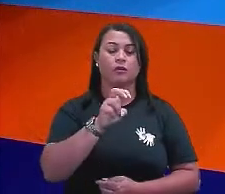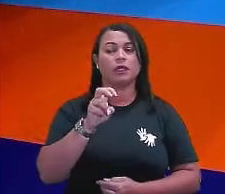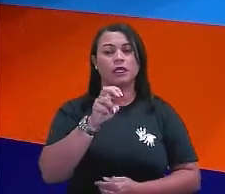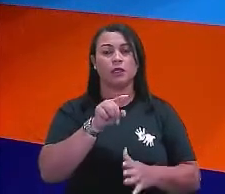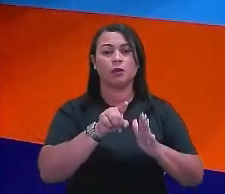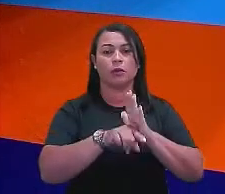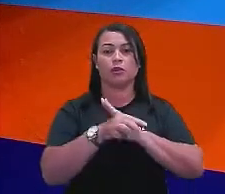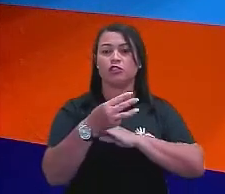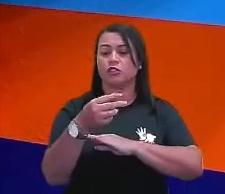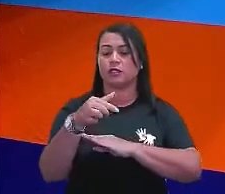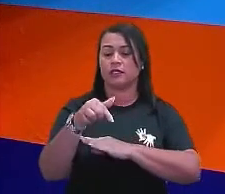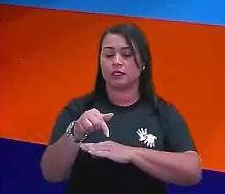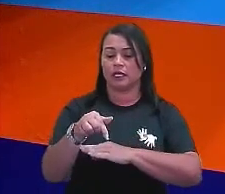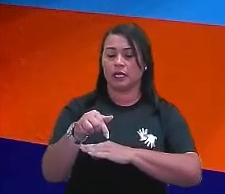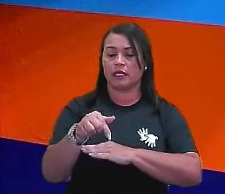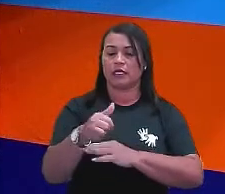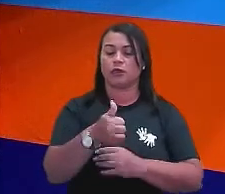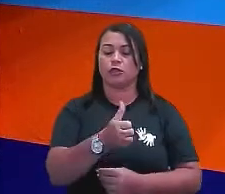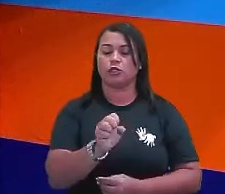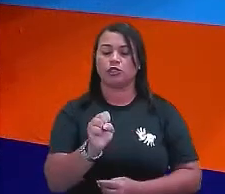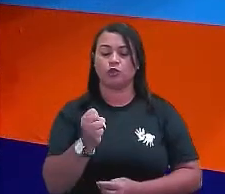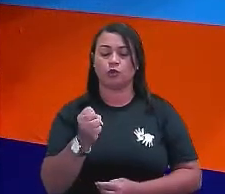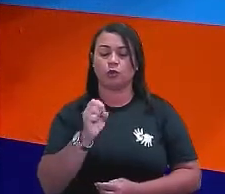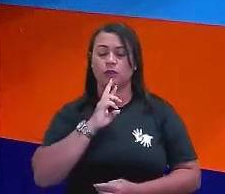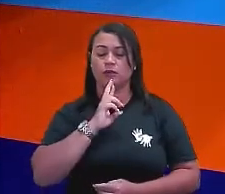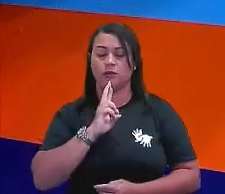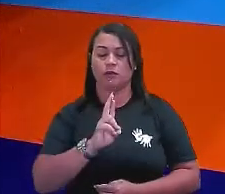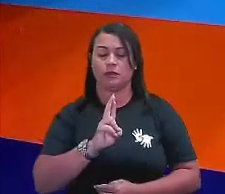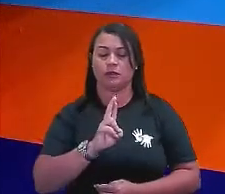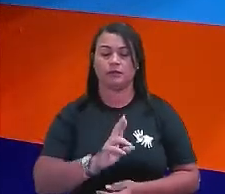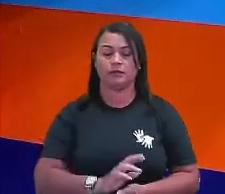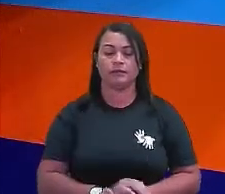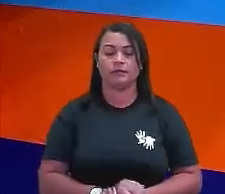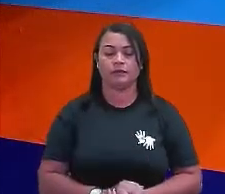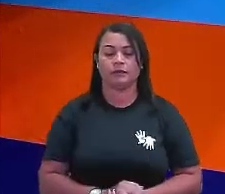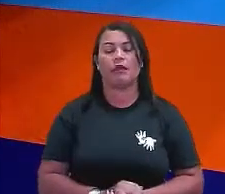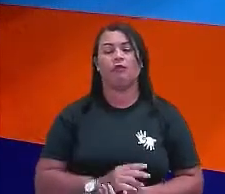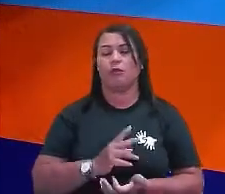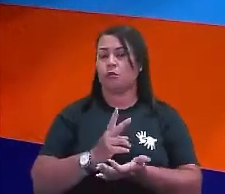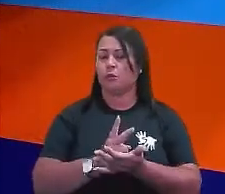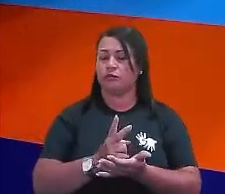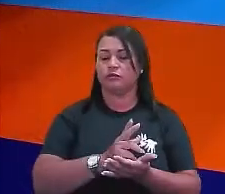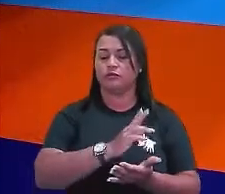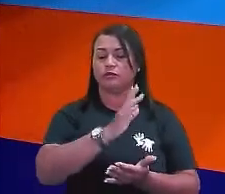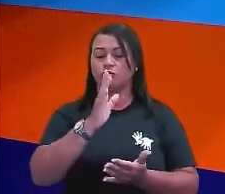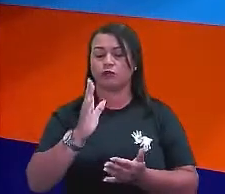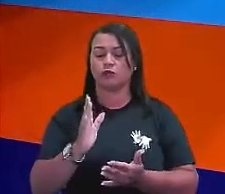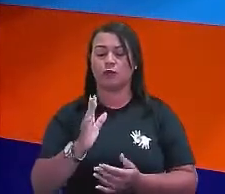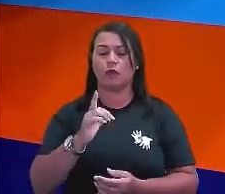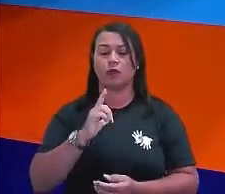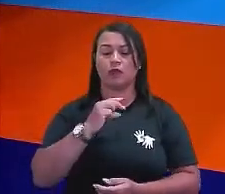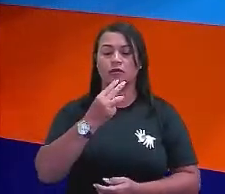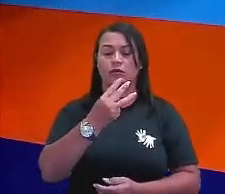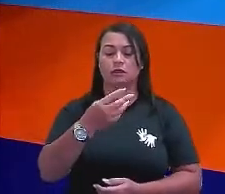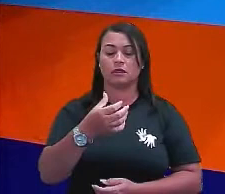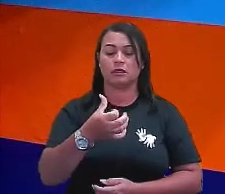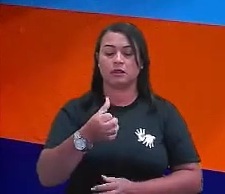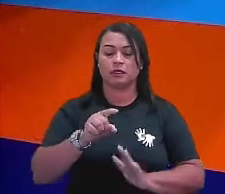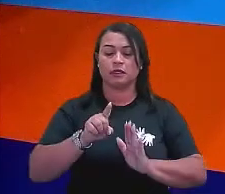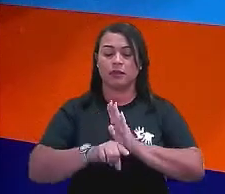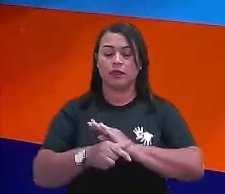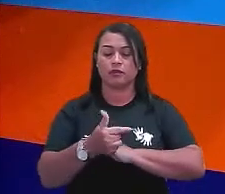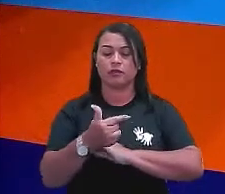menos 37 deu 18. Tá certo? Vamos continuar. Eu tenho 36